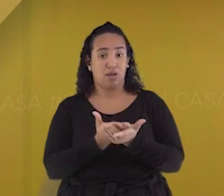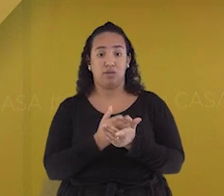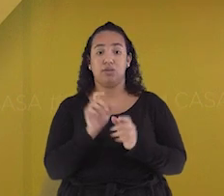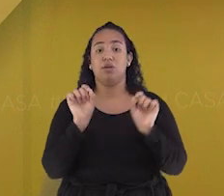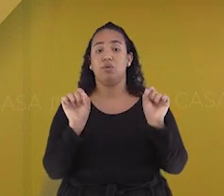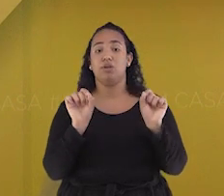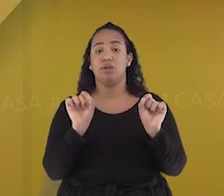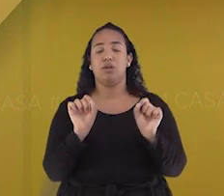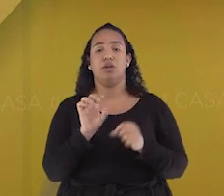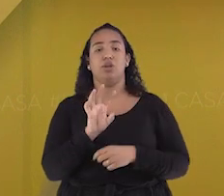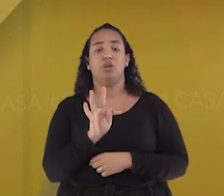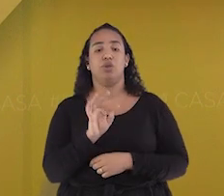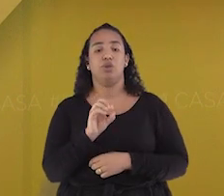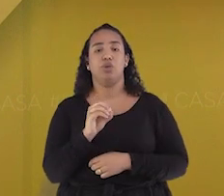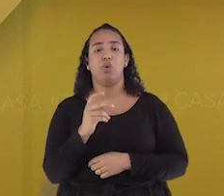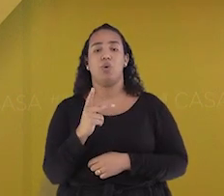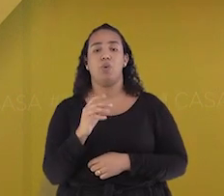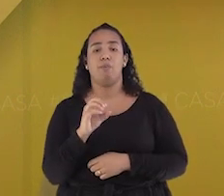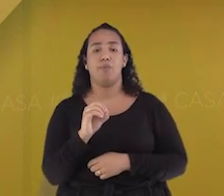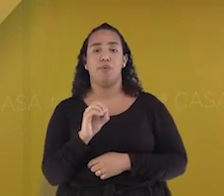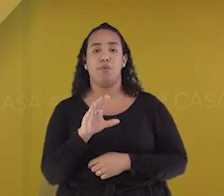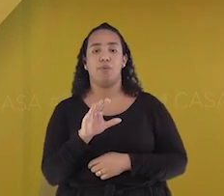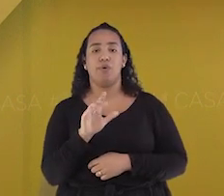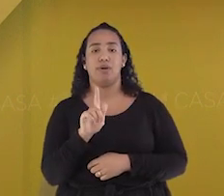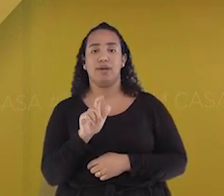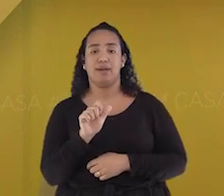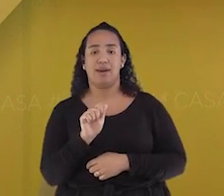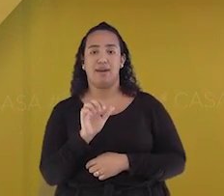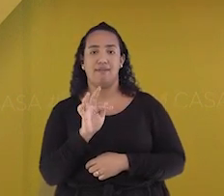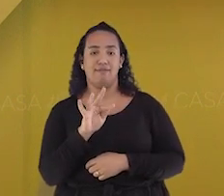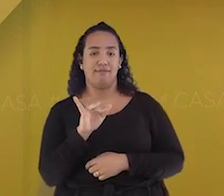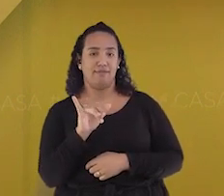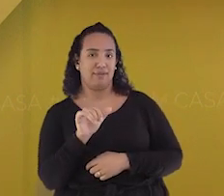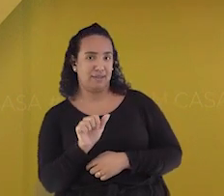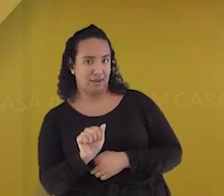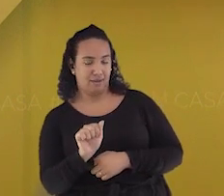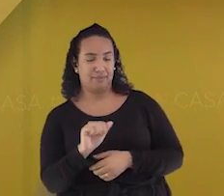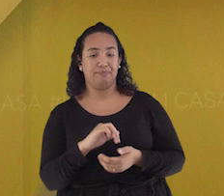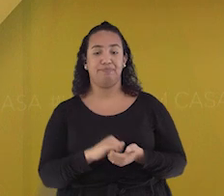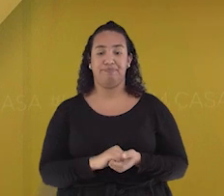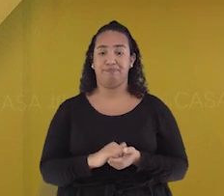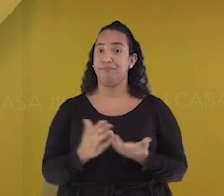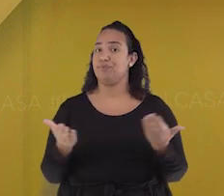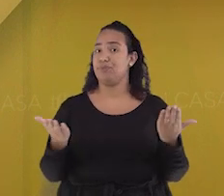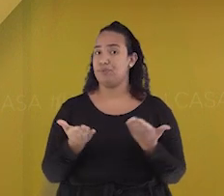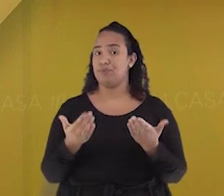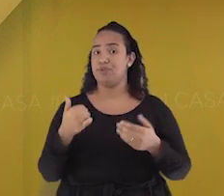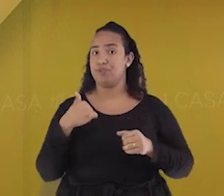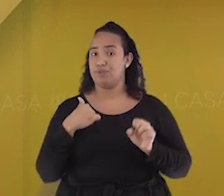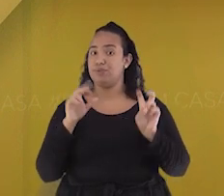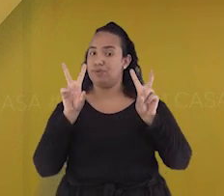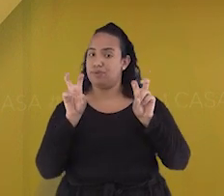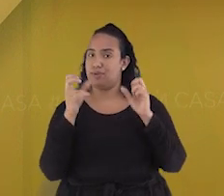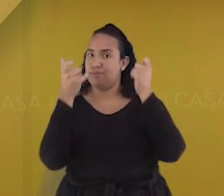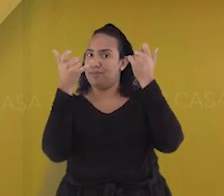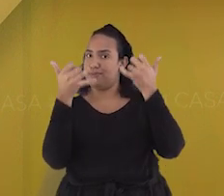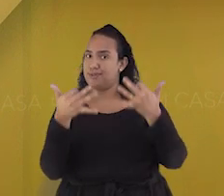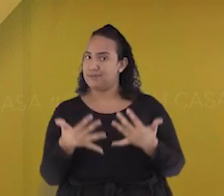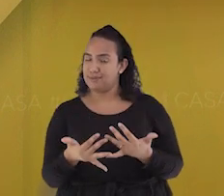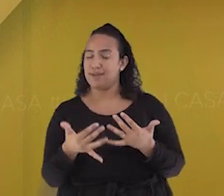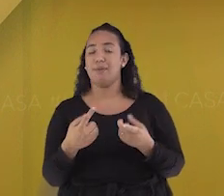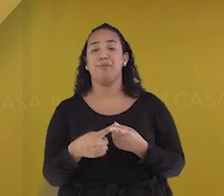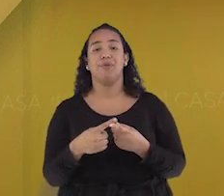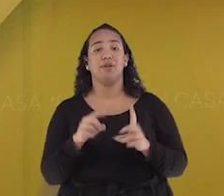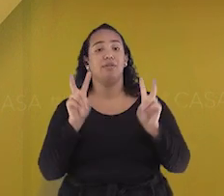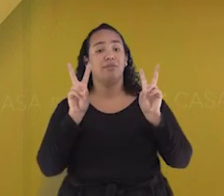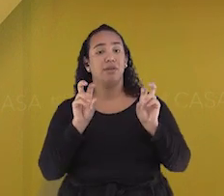sobre perfis topográficos e curvas de nível. Hoje eu vou descomplicar esse assunto com vocês, que é